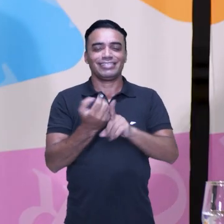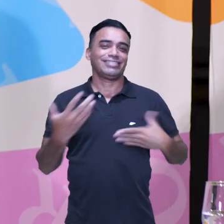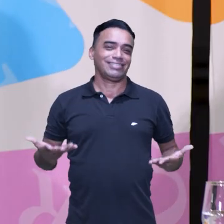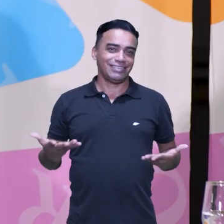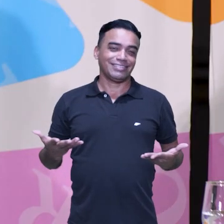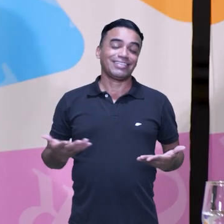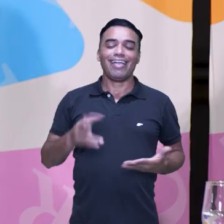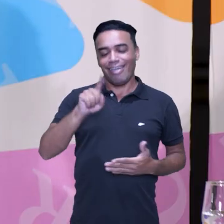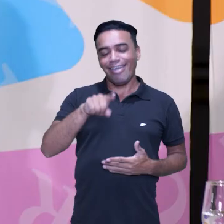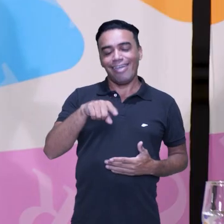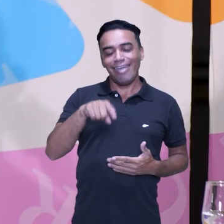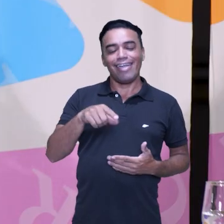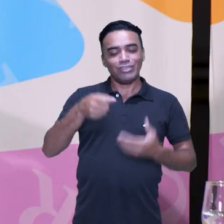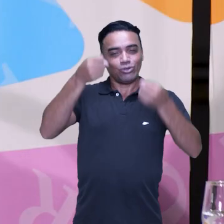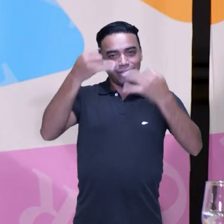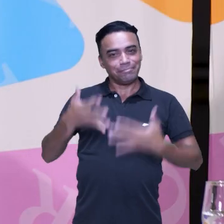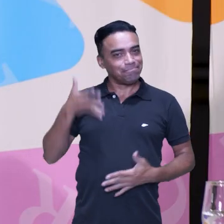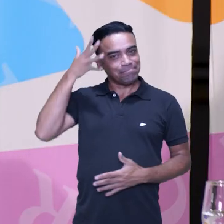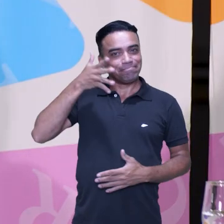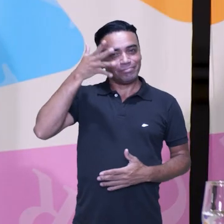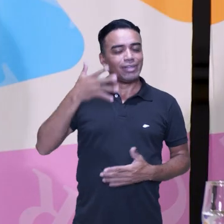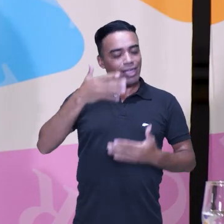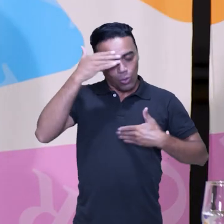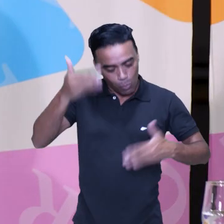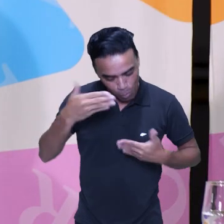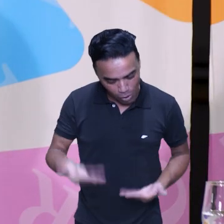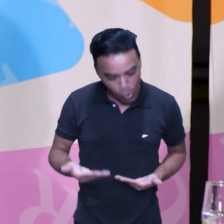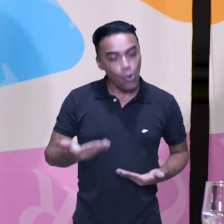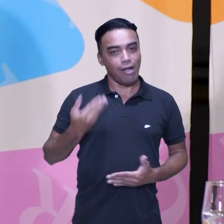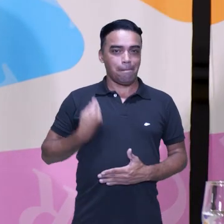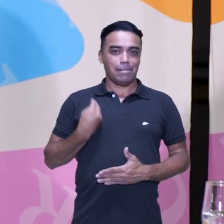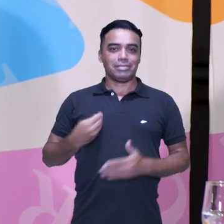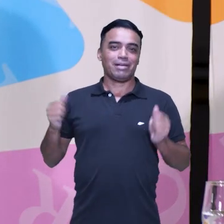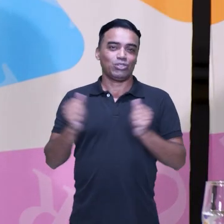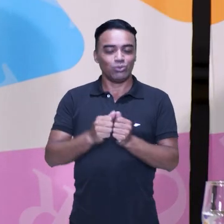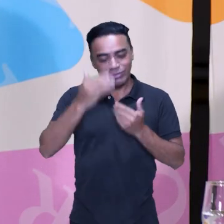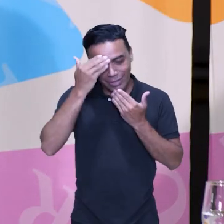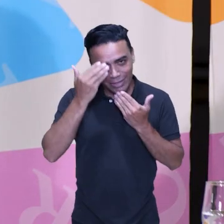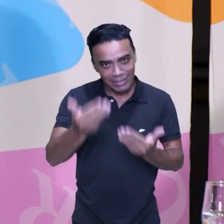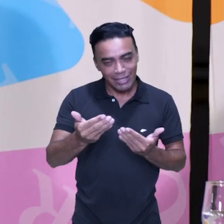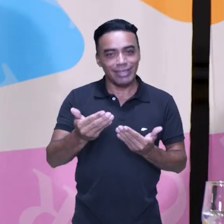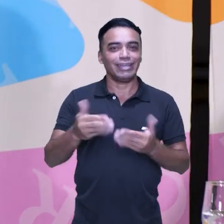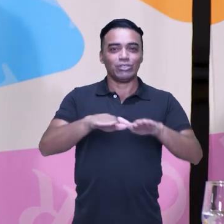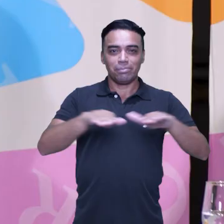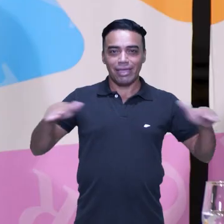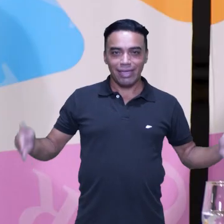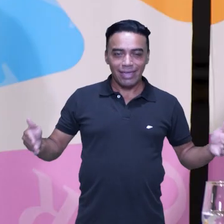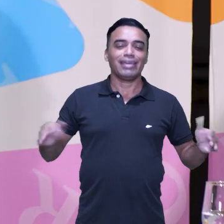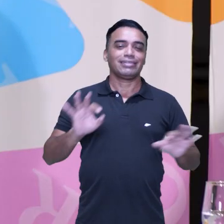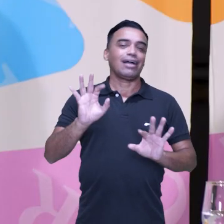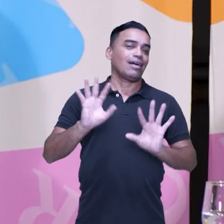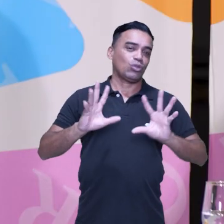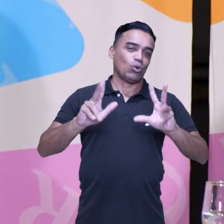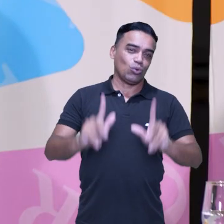Mas é isso mesmo que eu queria dizer. É uma honra, de novo, participar aqui. Agradeço a mesa, a